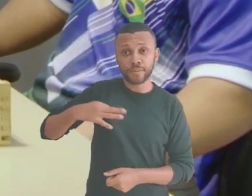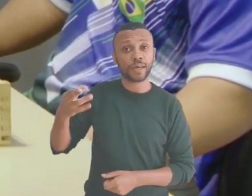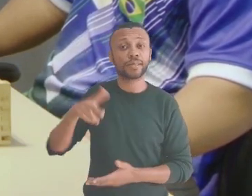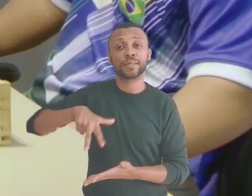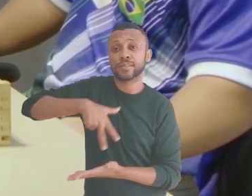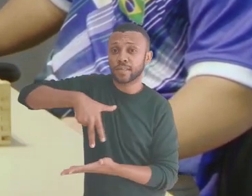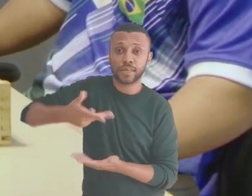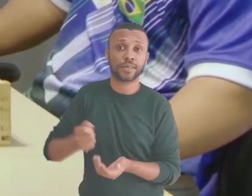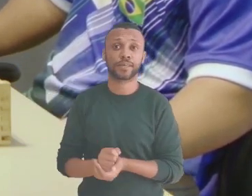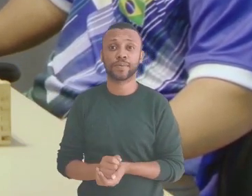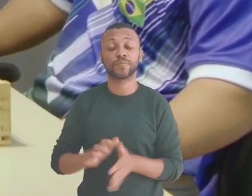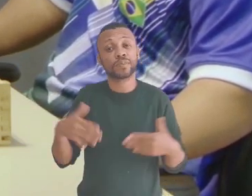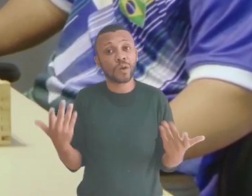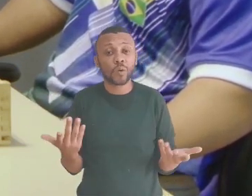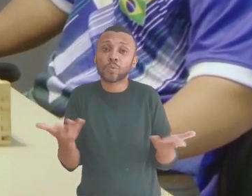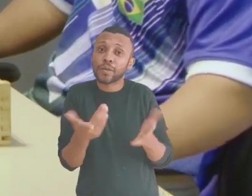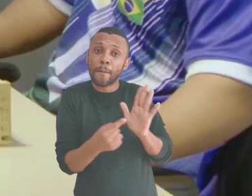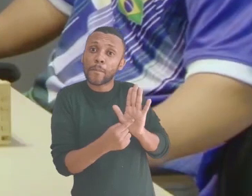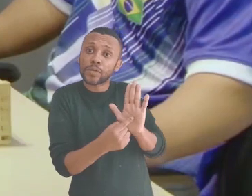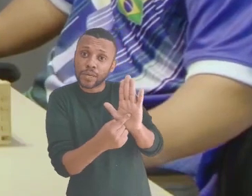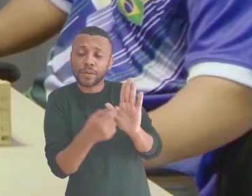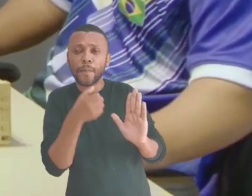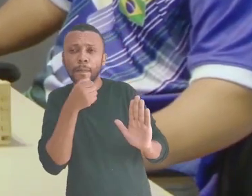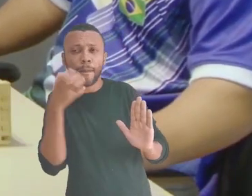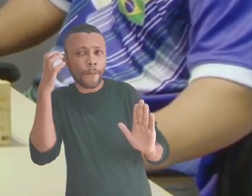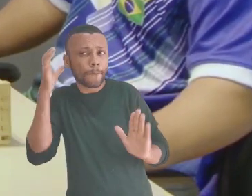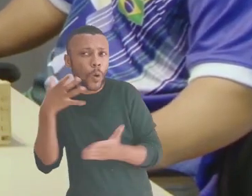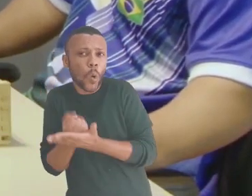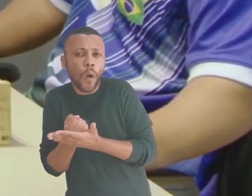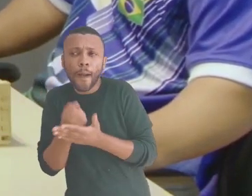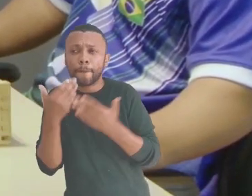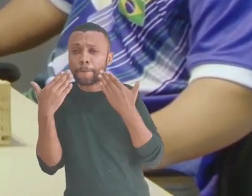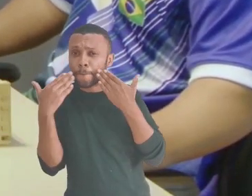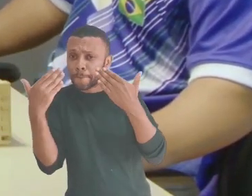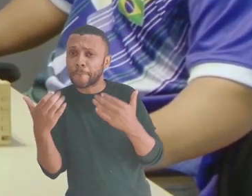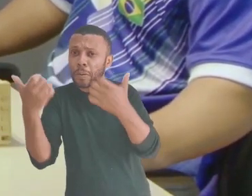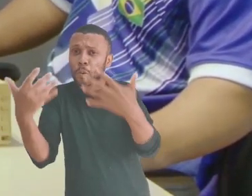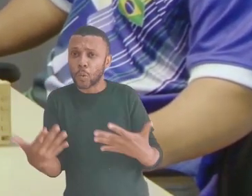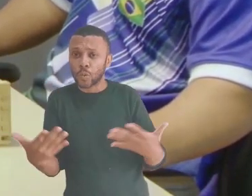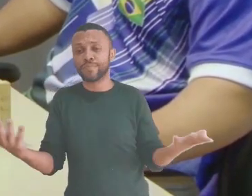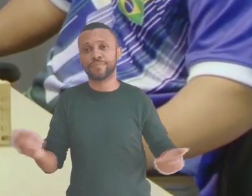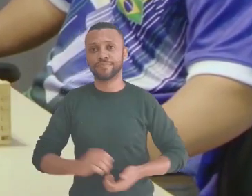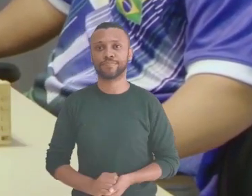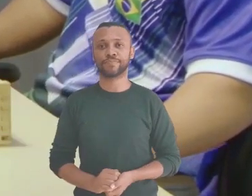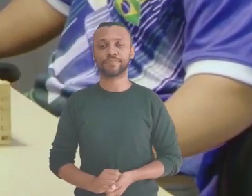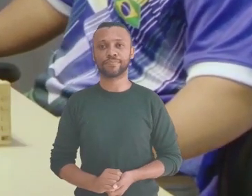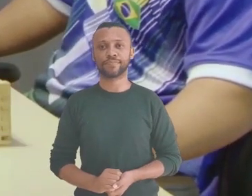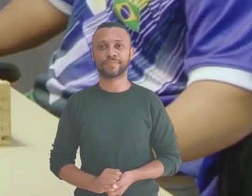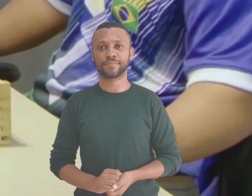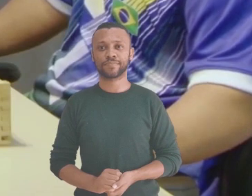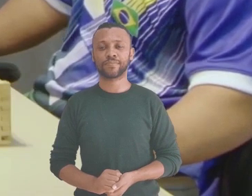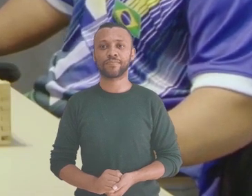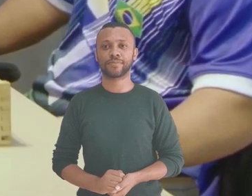Ou seja, o que eu estou fazendo aqui apresentando esse podcast? Eu falo do filme Duas de Mim também. Duas de Mim, mais um,